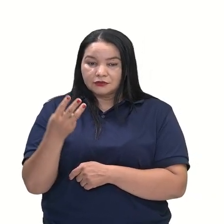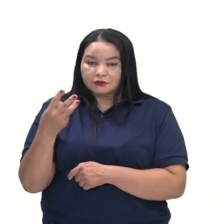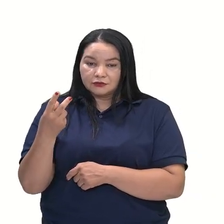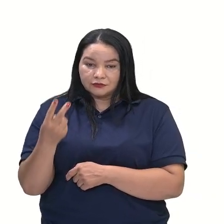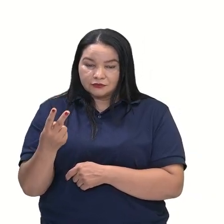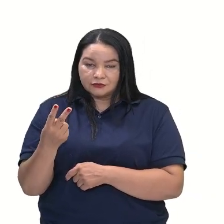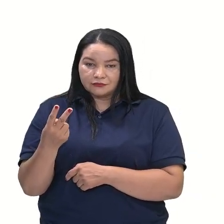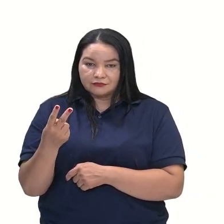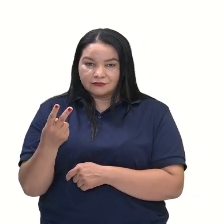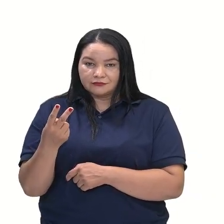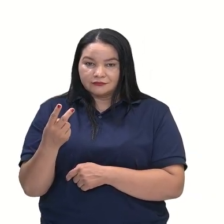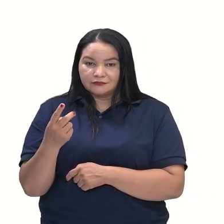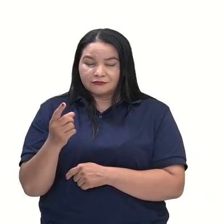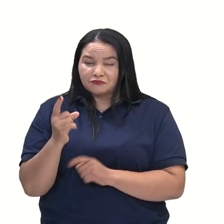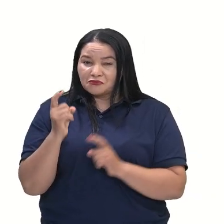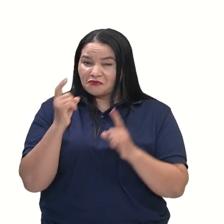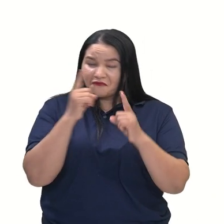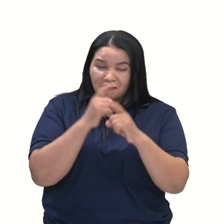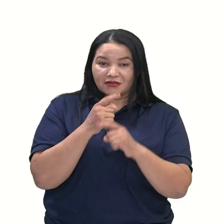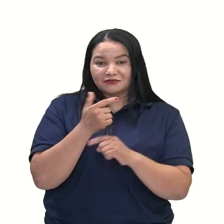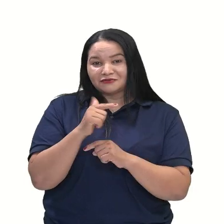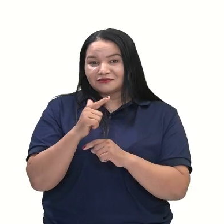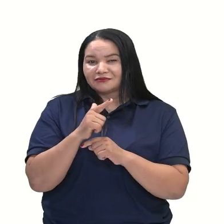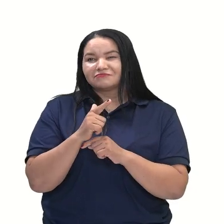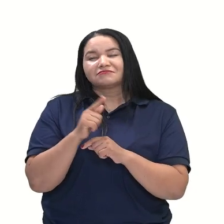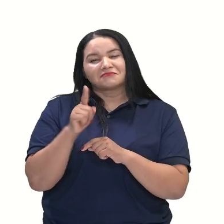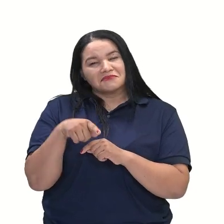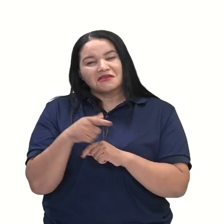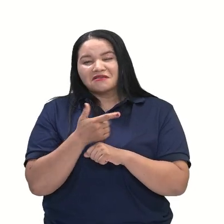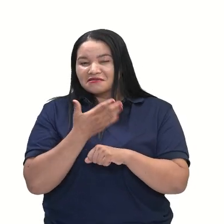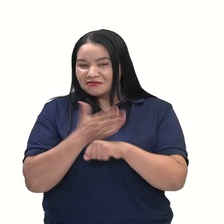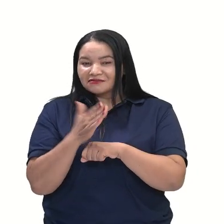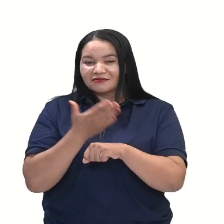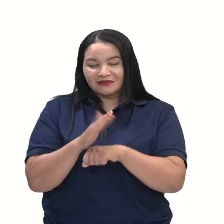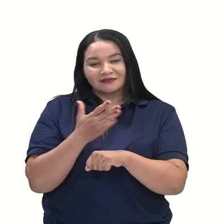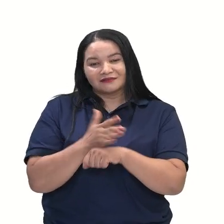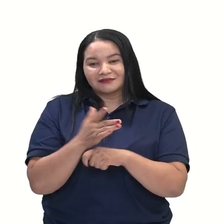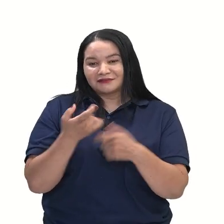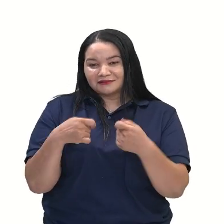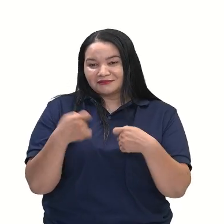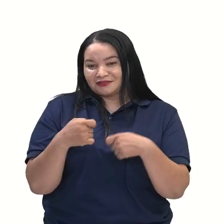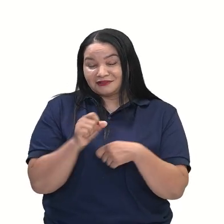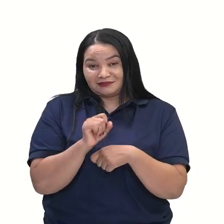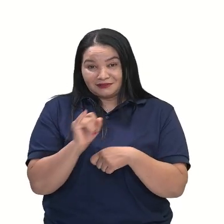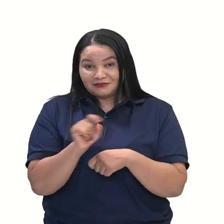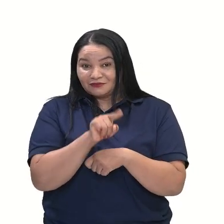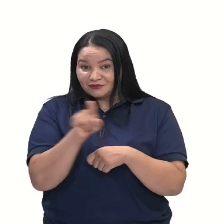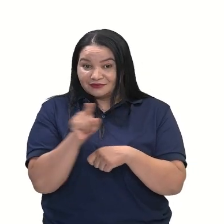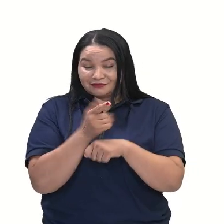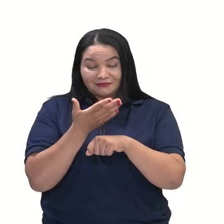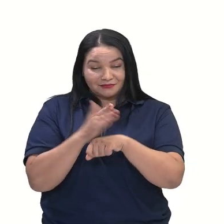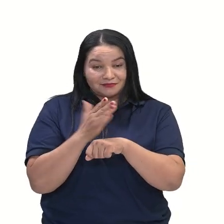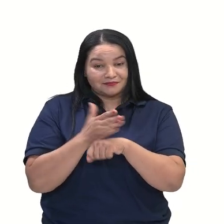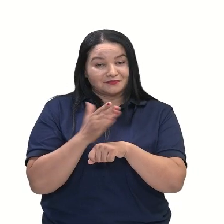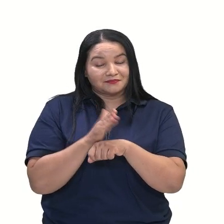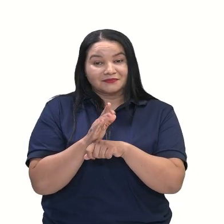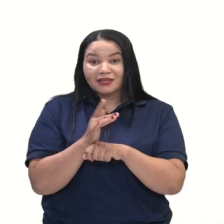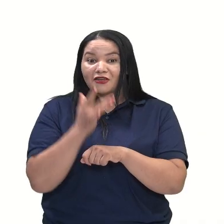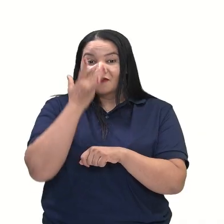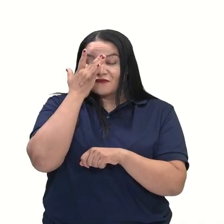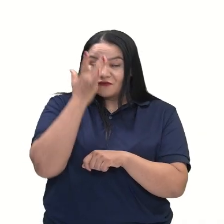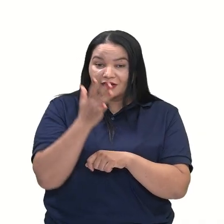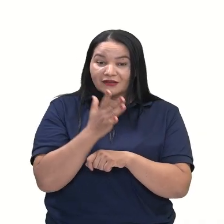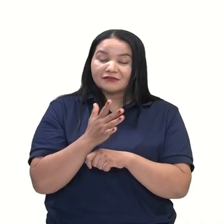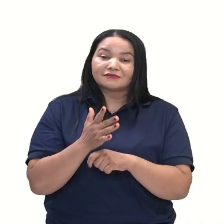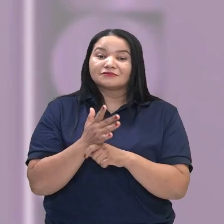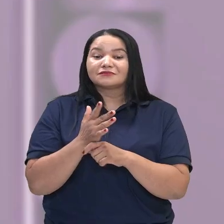é difícil? Não. Trabalhoso um pouquinho, mas tudo o que se pratica, né? Se tem uma facilidade, se tem uma intimidade ali